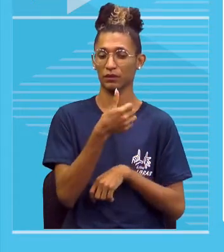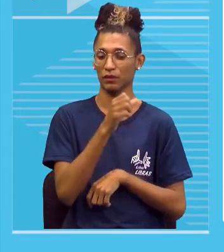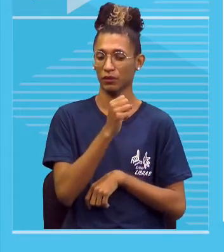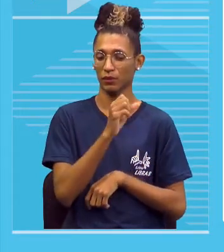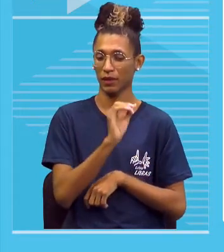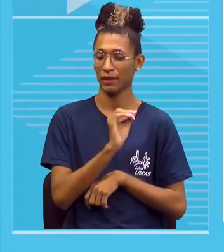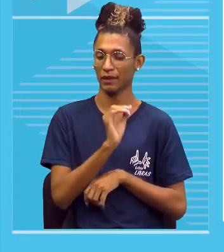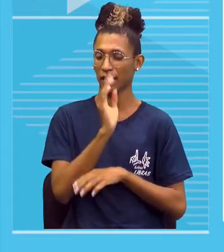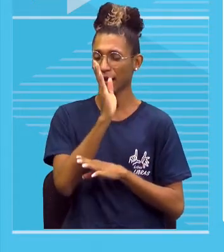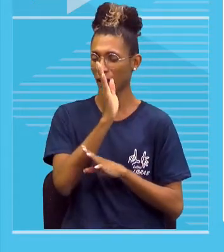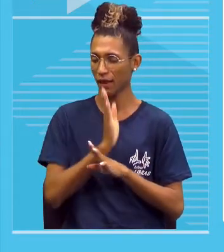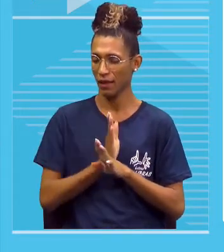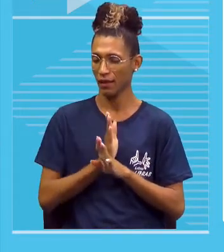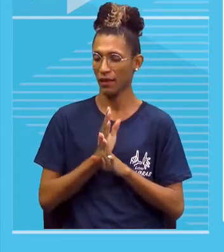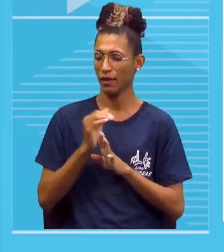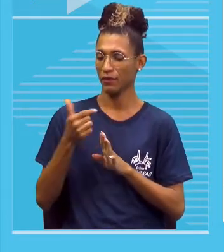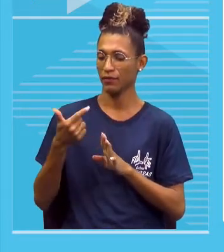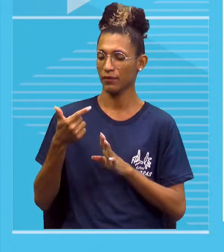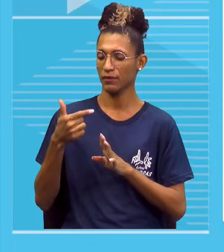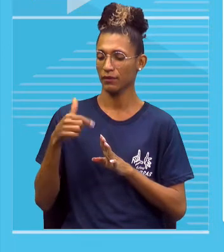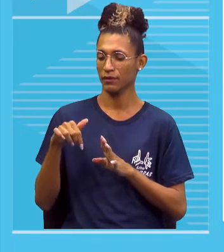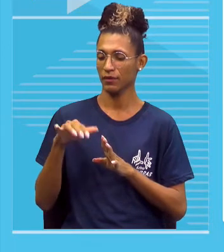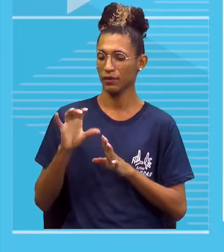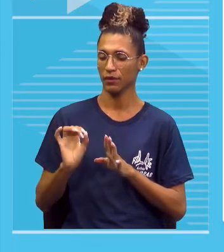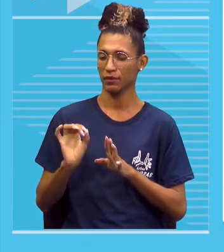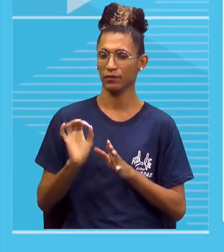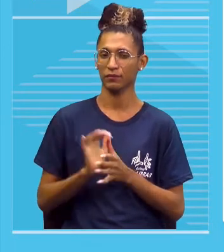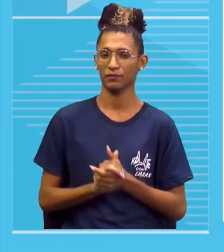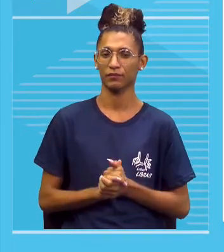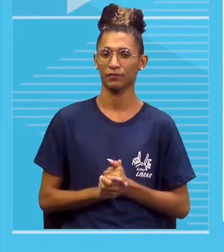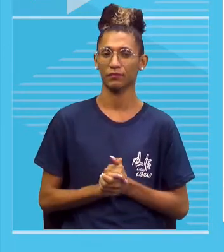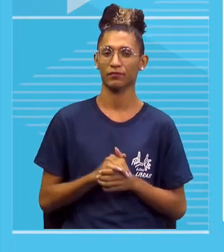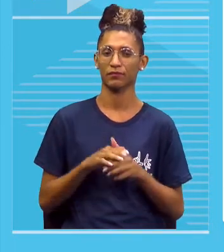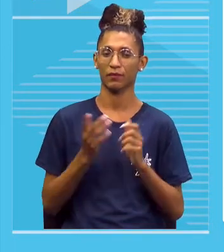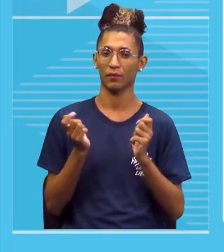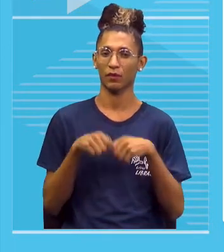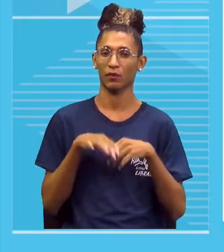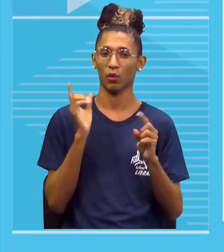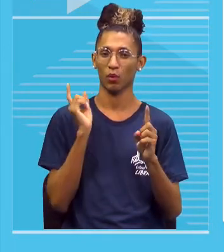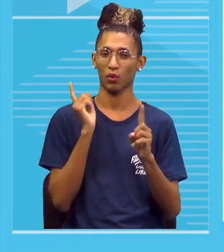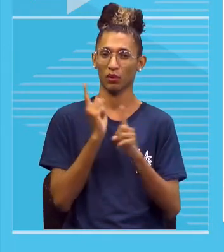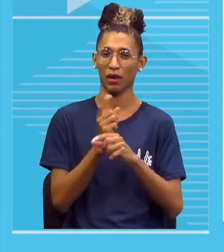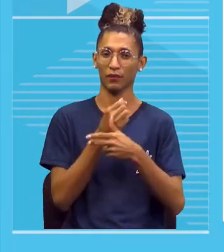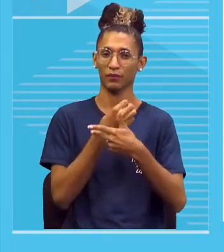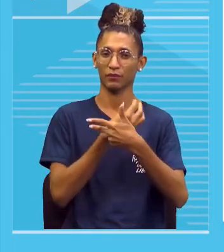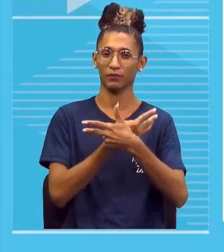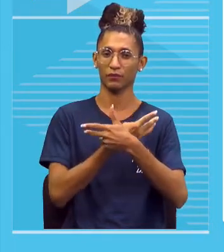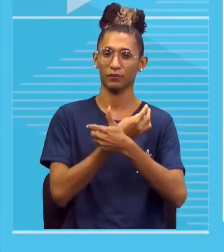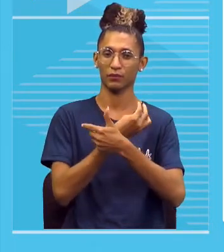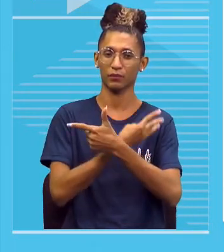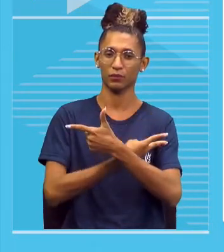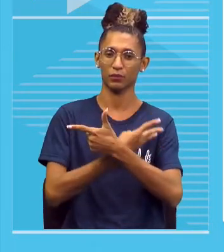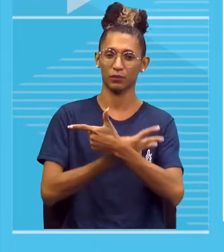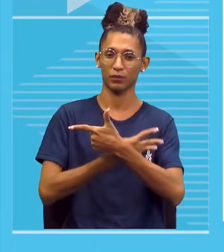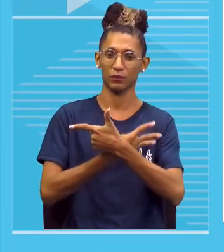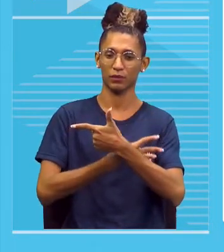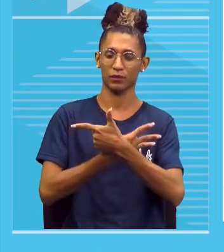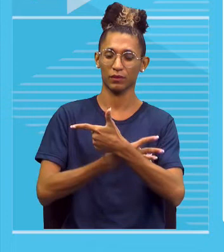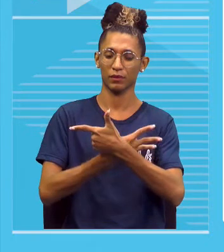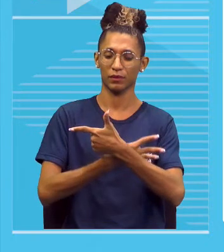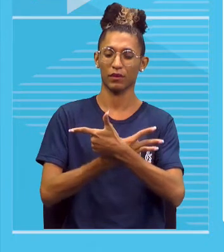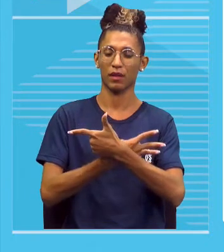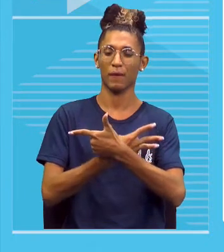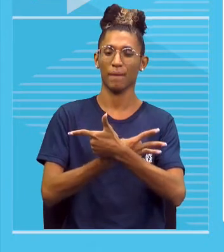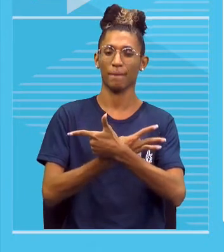270 ou seja o ângulo está no terceiro quadrante então é natural que os e